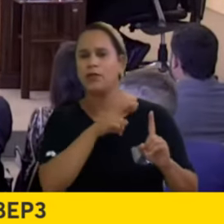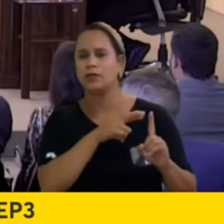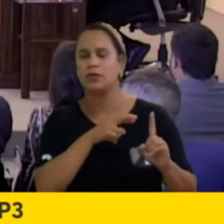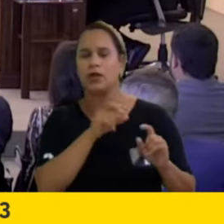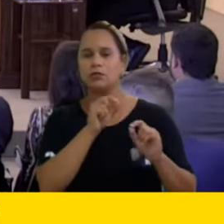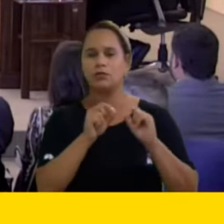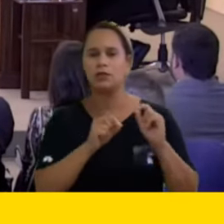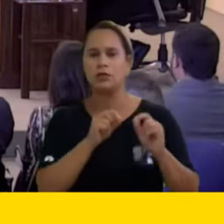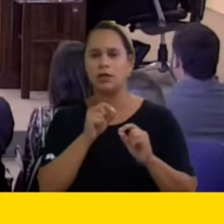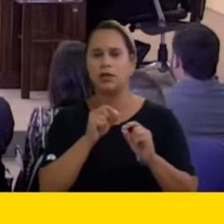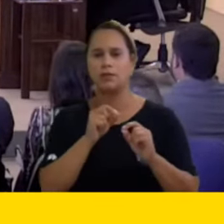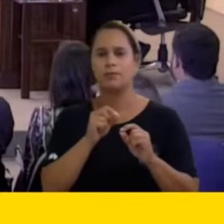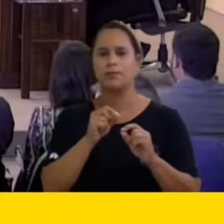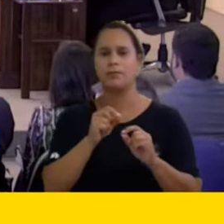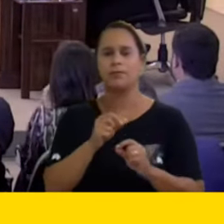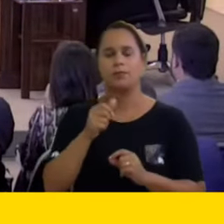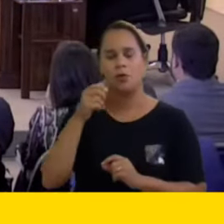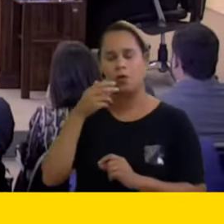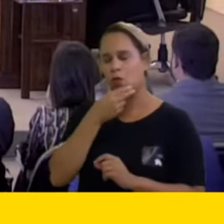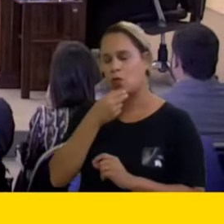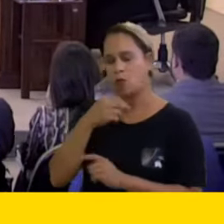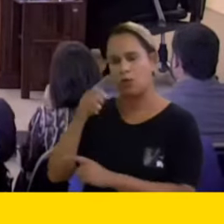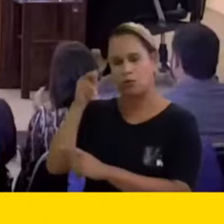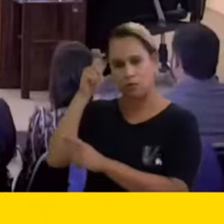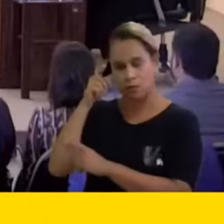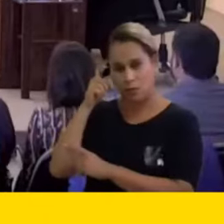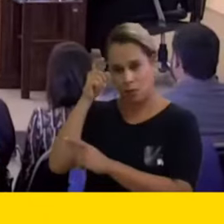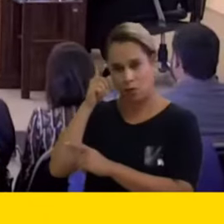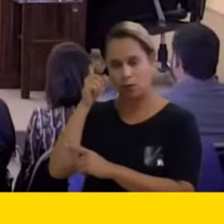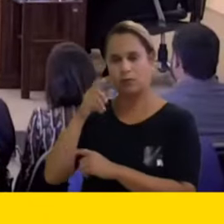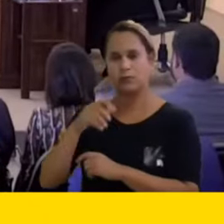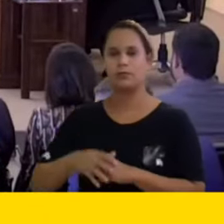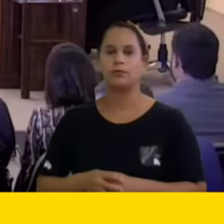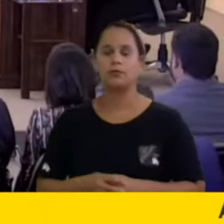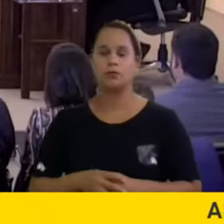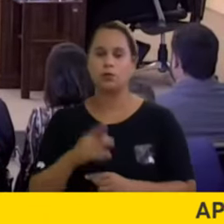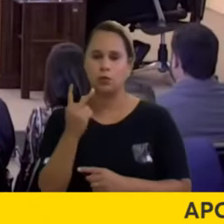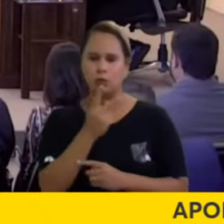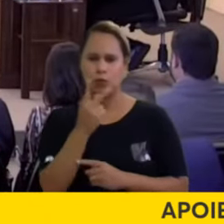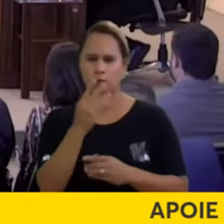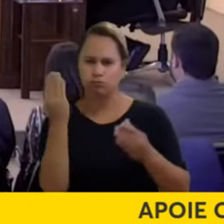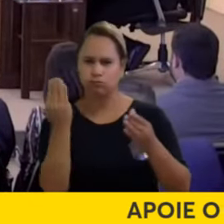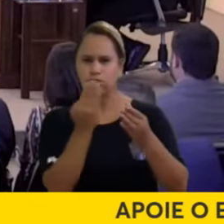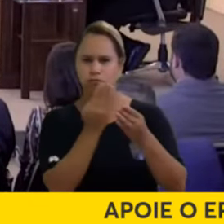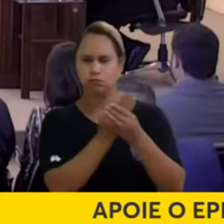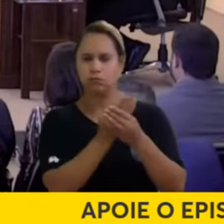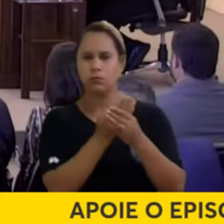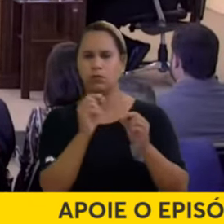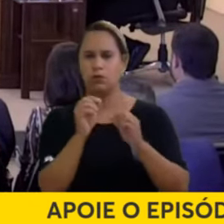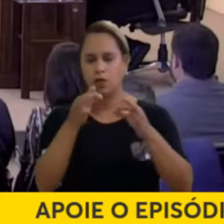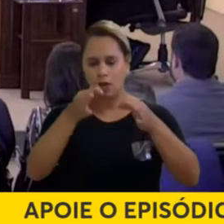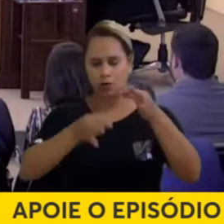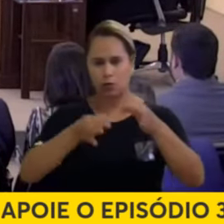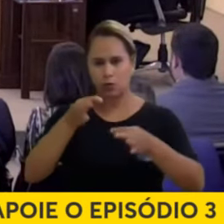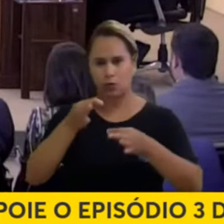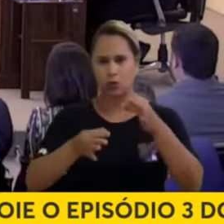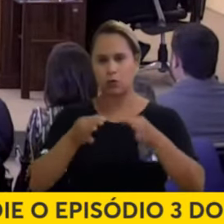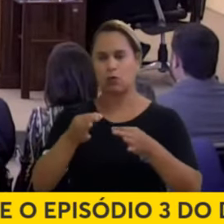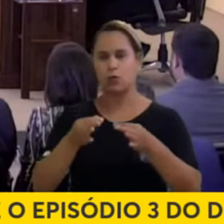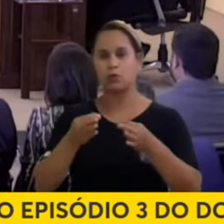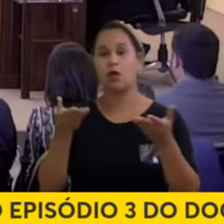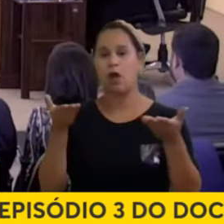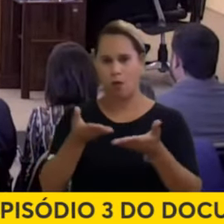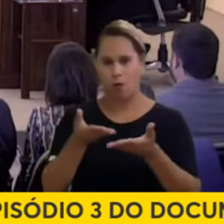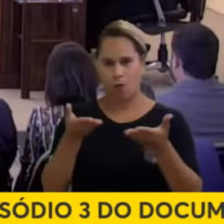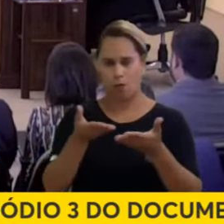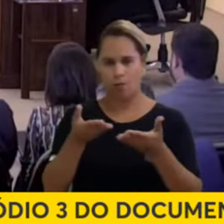Ricardo Augusto guerra são os dois processos em julgamento na data de